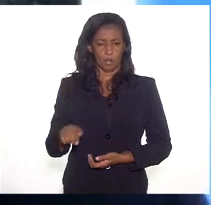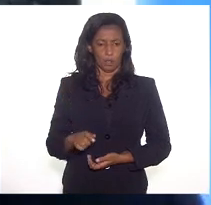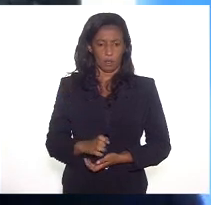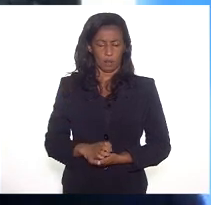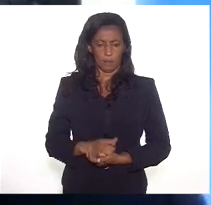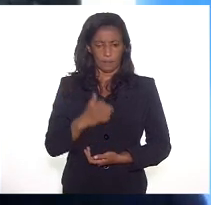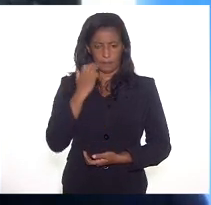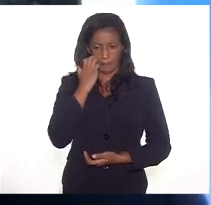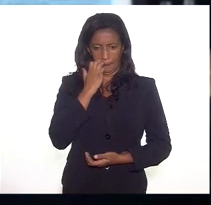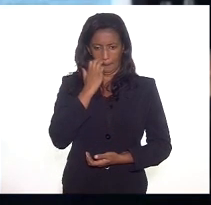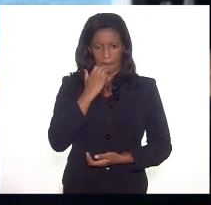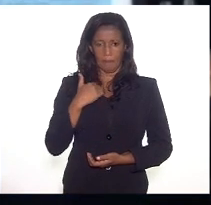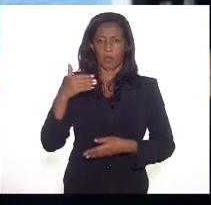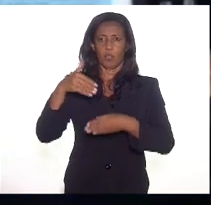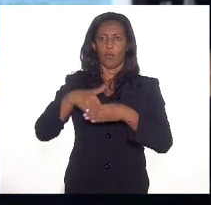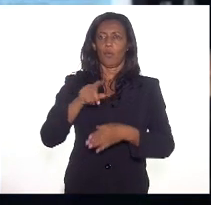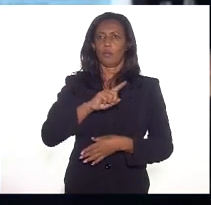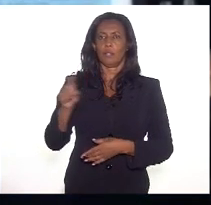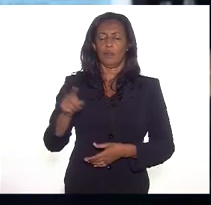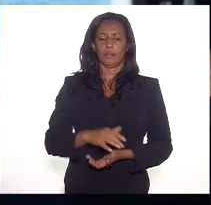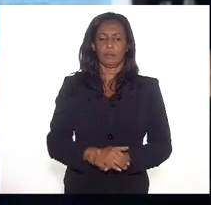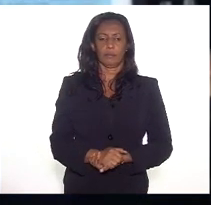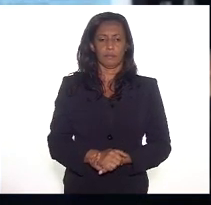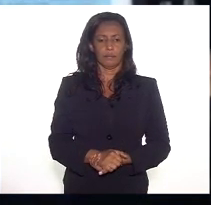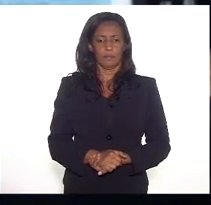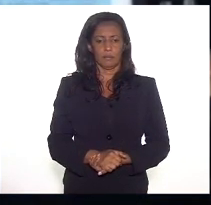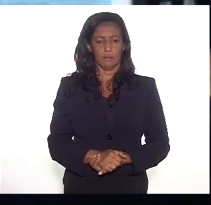pessoal. Então, voto não.